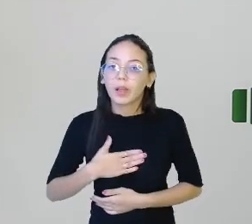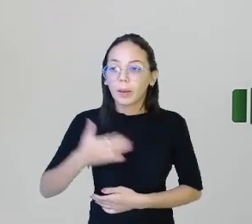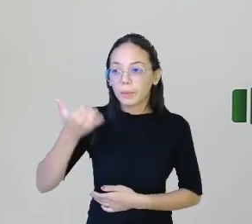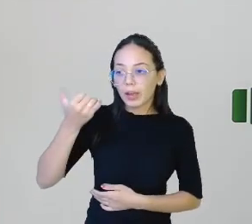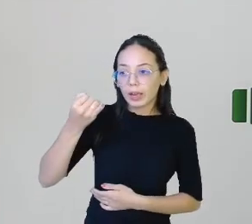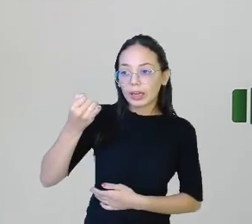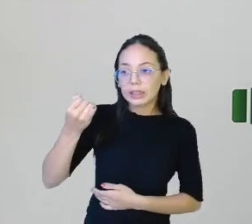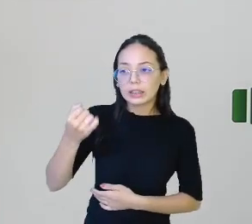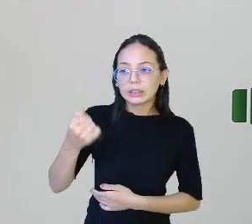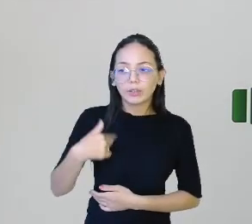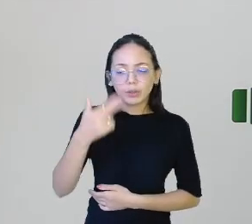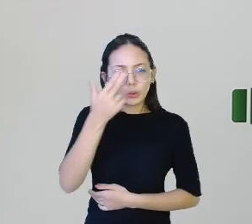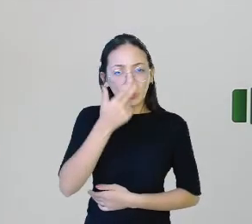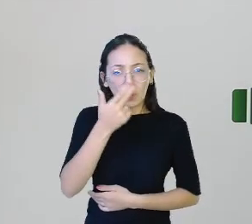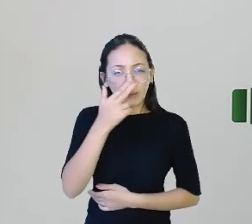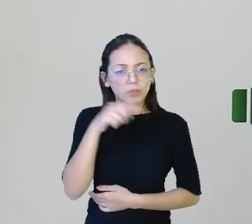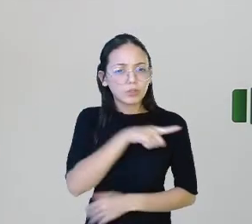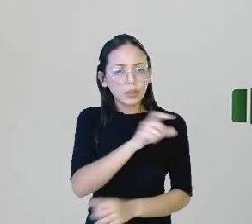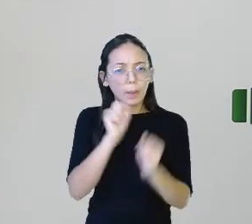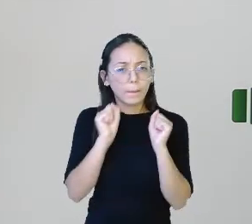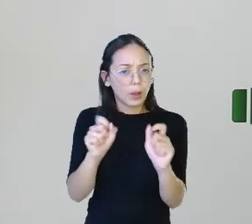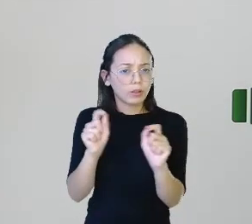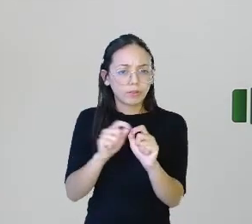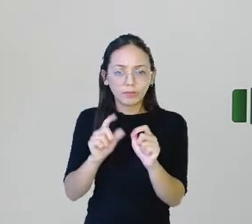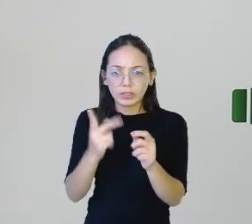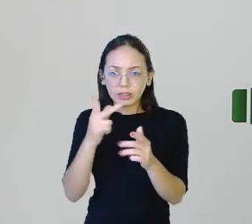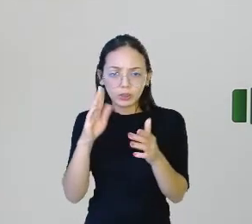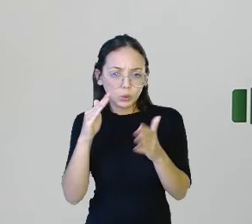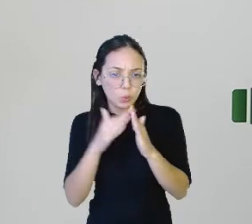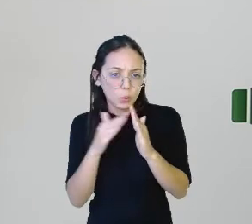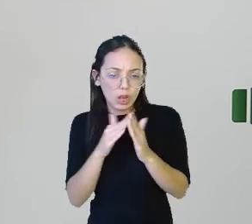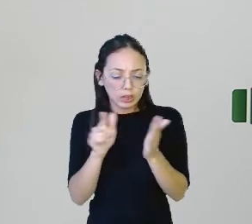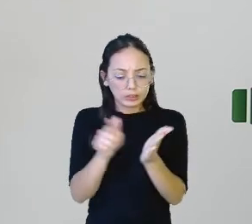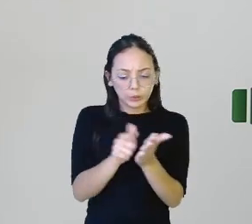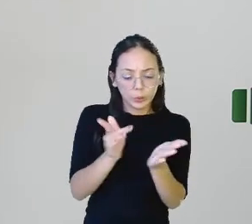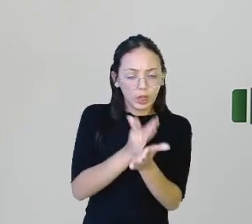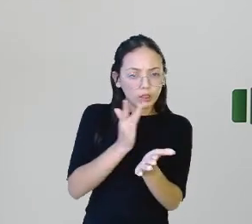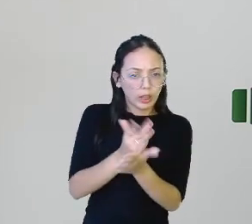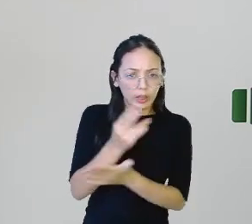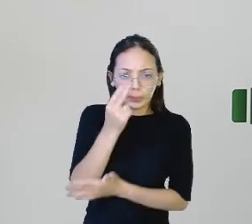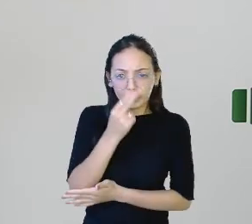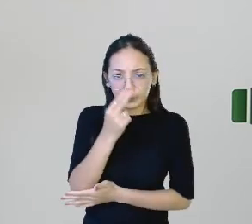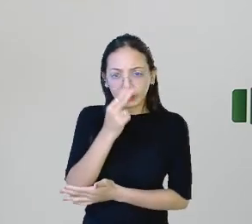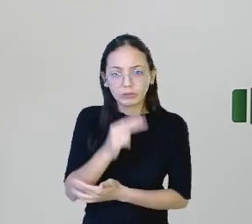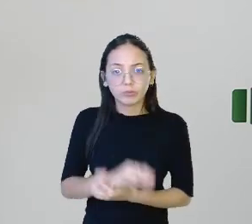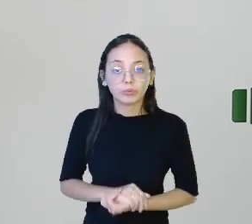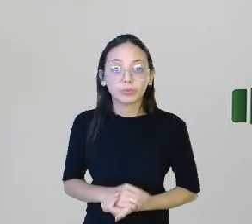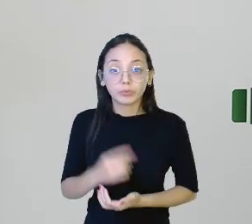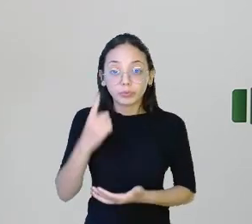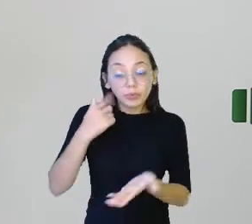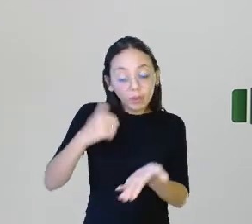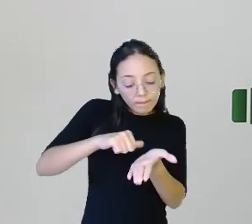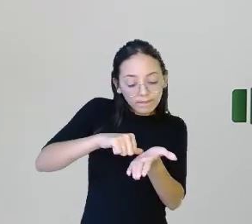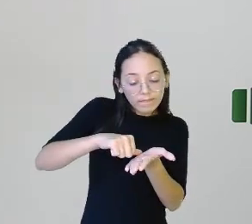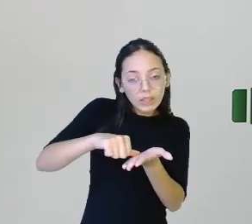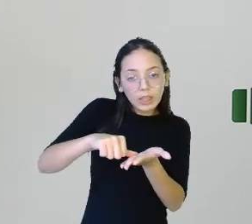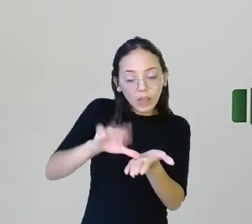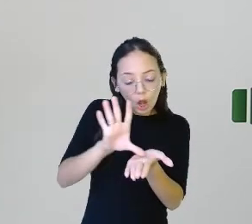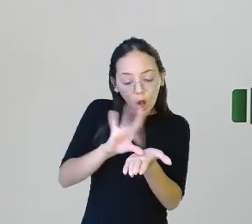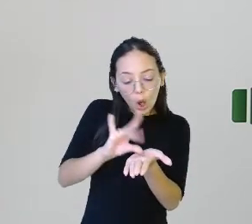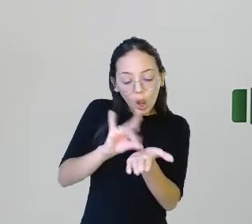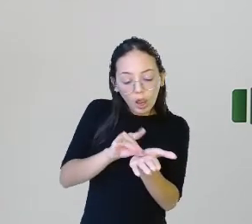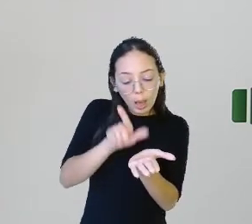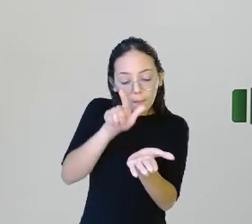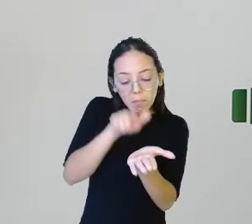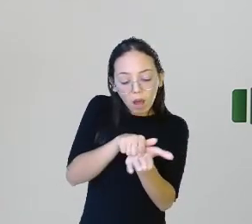fiz a mesma coisa. Ó, você pode fazer isso na sua casa, no seu caderno mesmo. Peguei a fitinha para colar a minha caneta